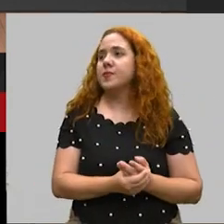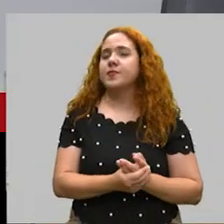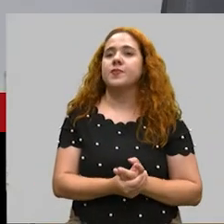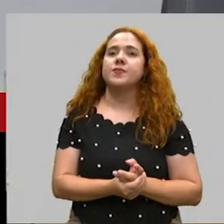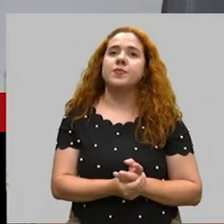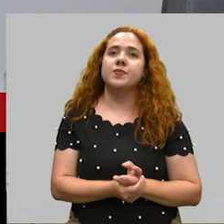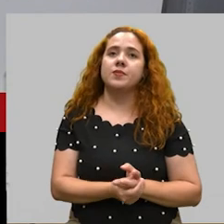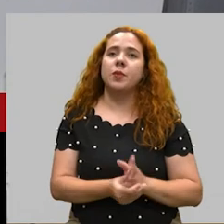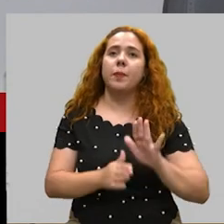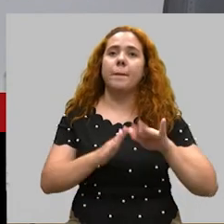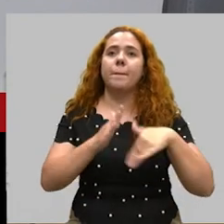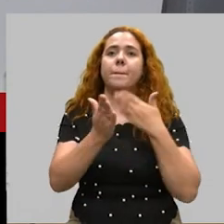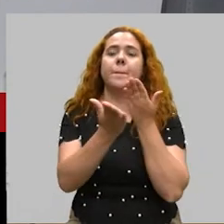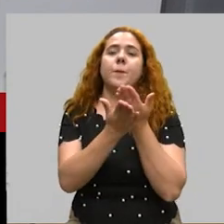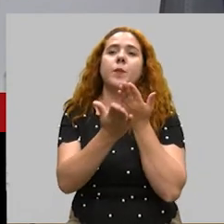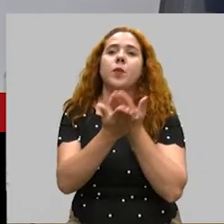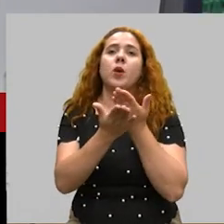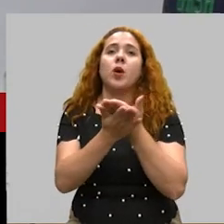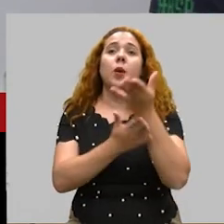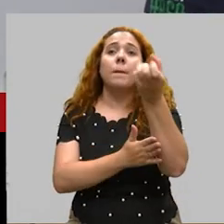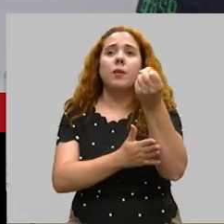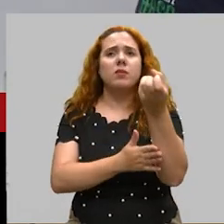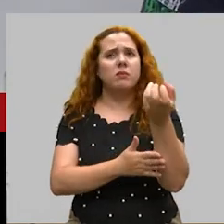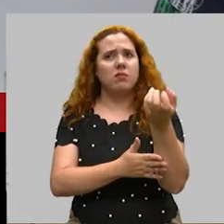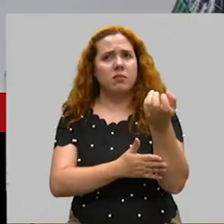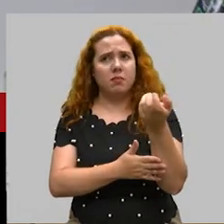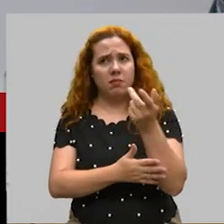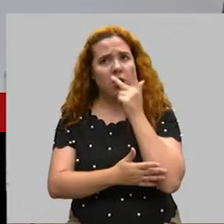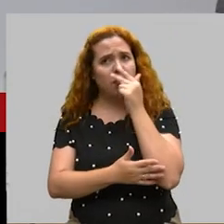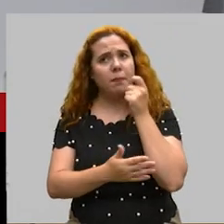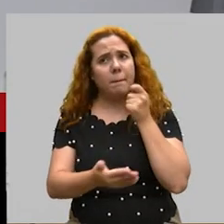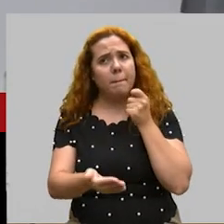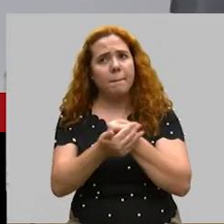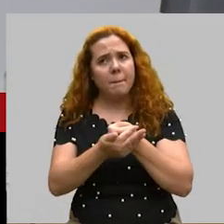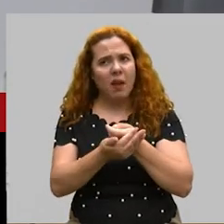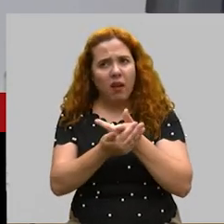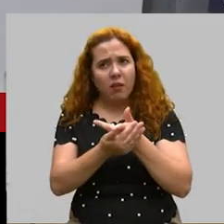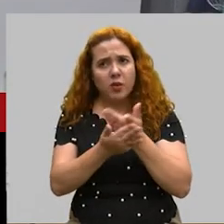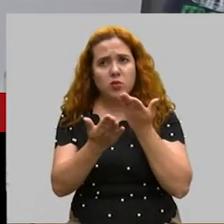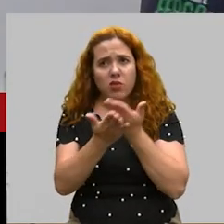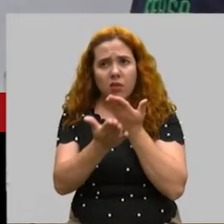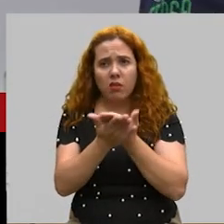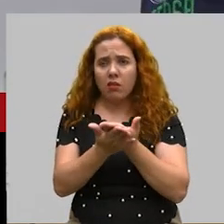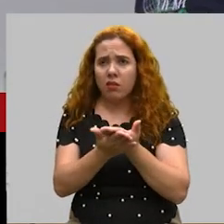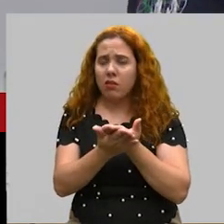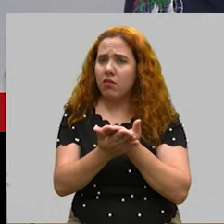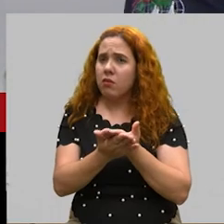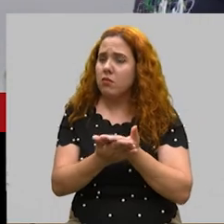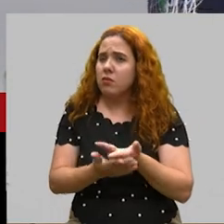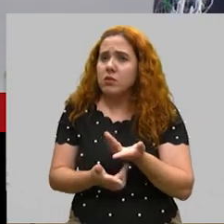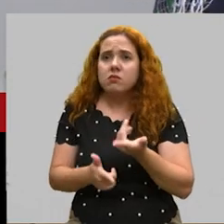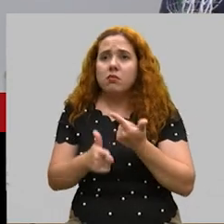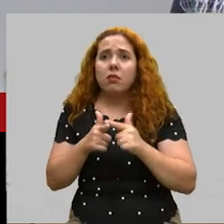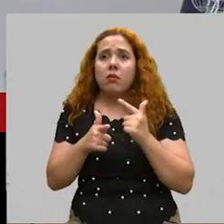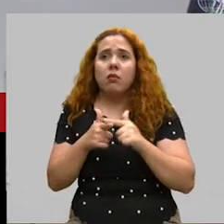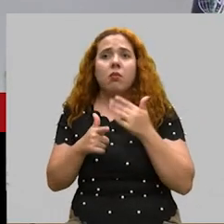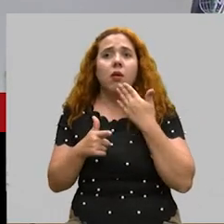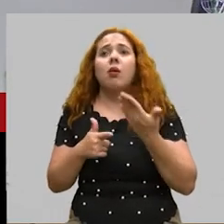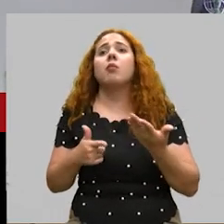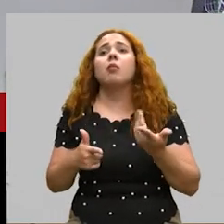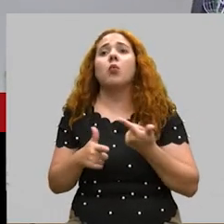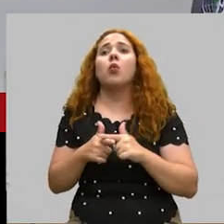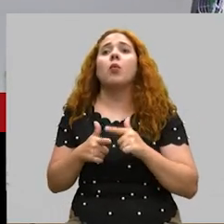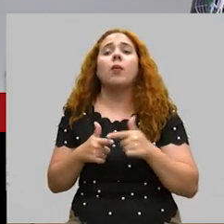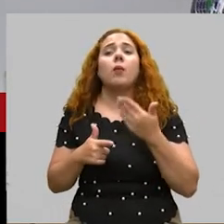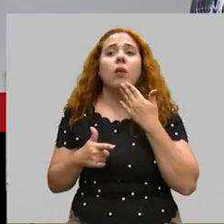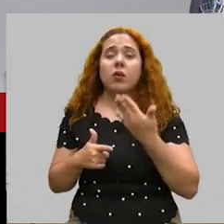assim bolsa estudante as pessoas vão ser paga para estudar Qual o problema qual é o problema do